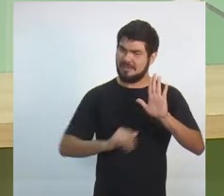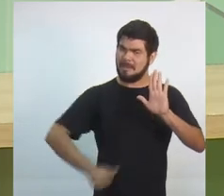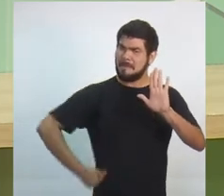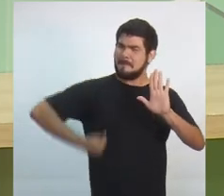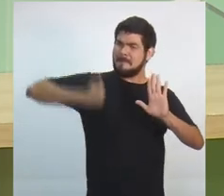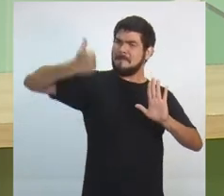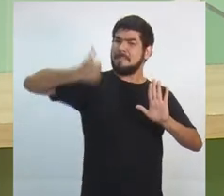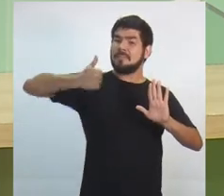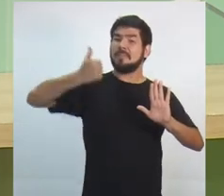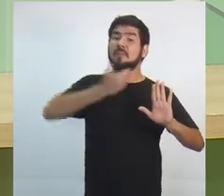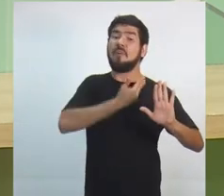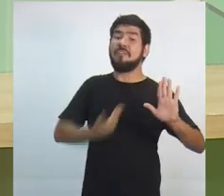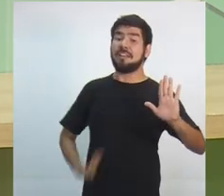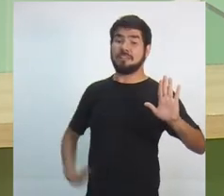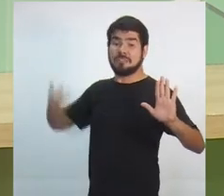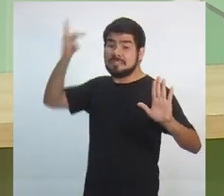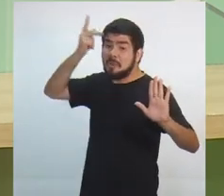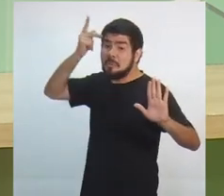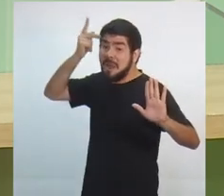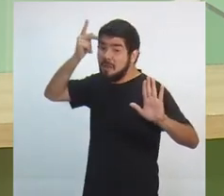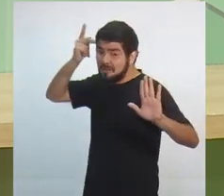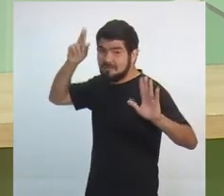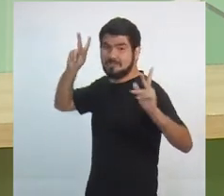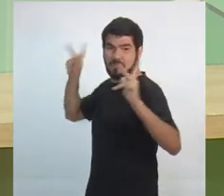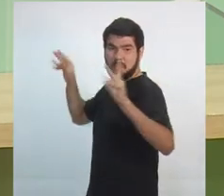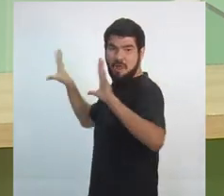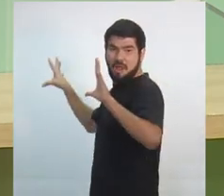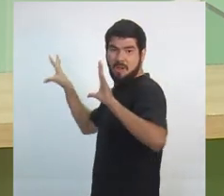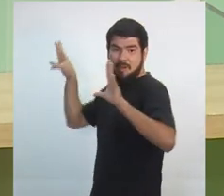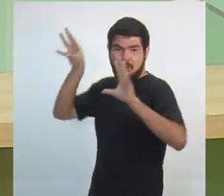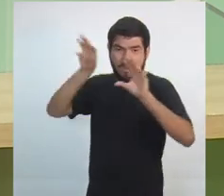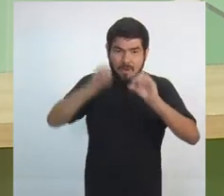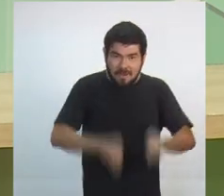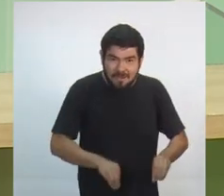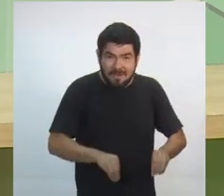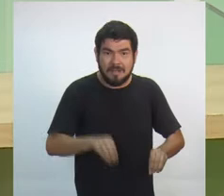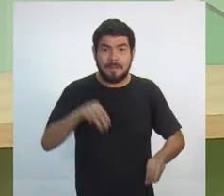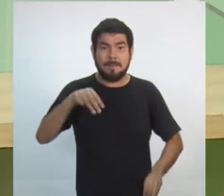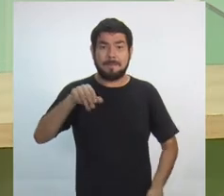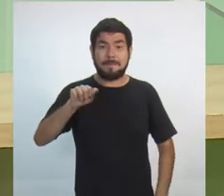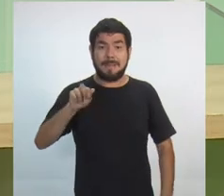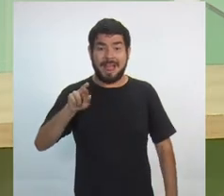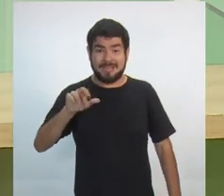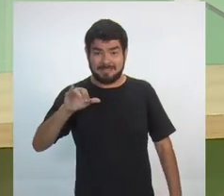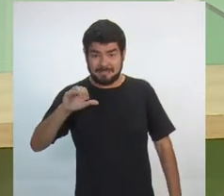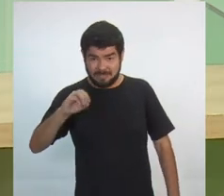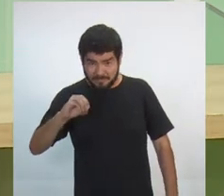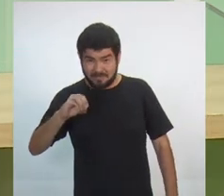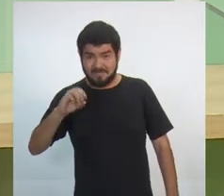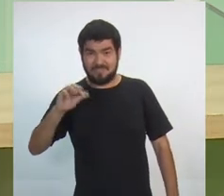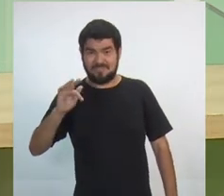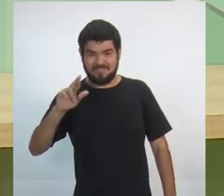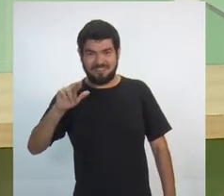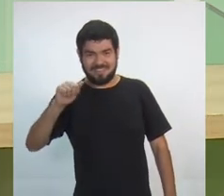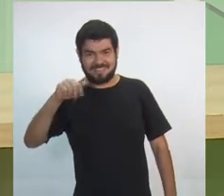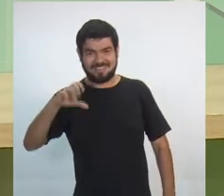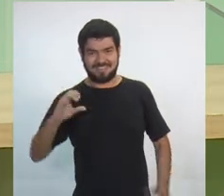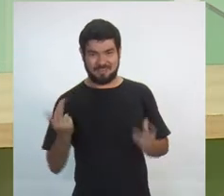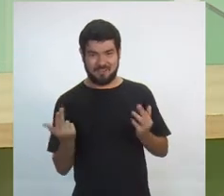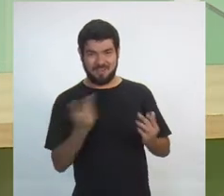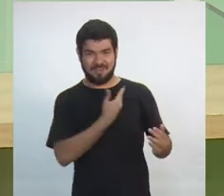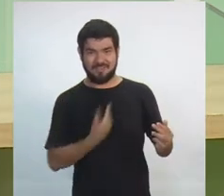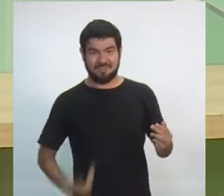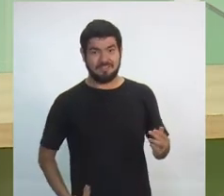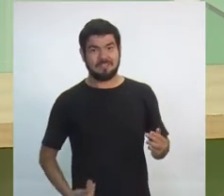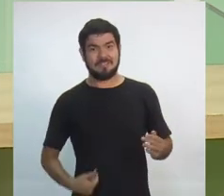do governador de São Paulo, do meu partido, o Márcio França, que é o alistamento civil. Nós temos muitos jovens, né, que